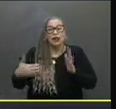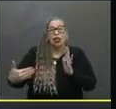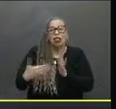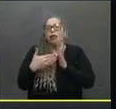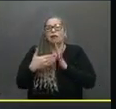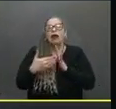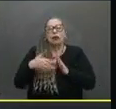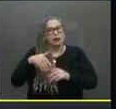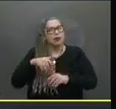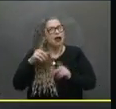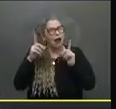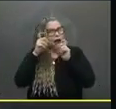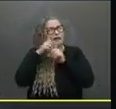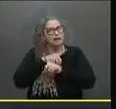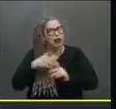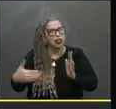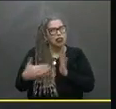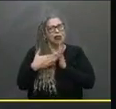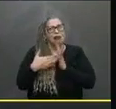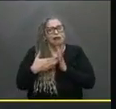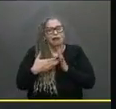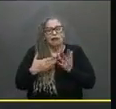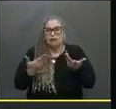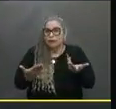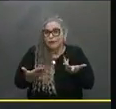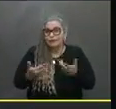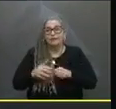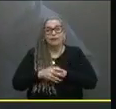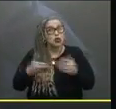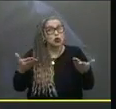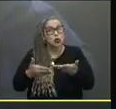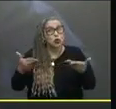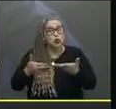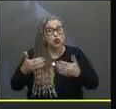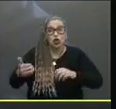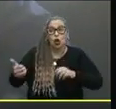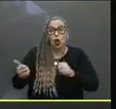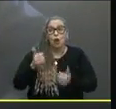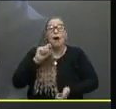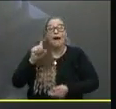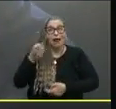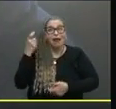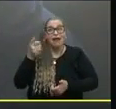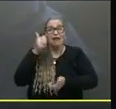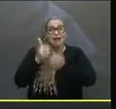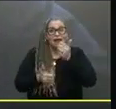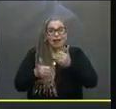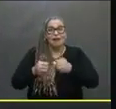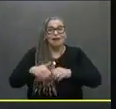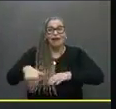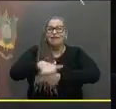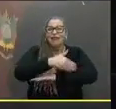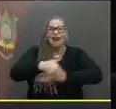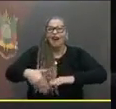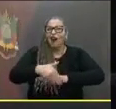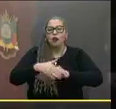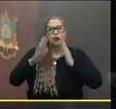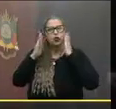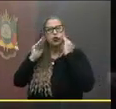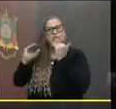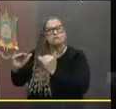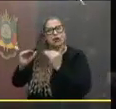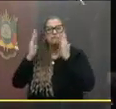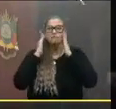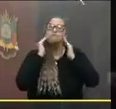que não é fácil, é difícil. Mas hoje, como ex-atleta na rua, eu sinto o respeito do